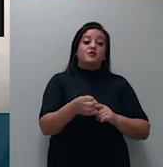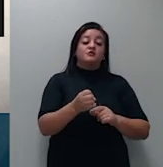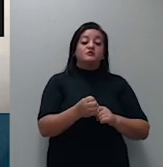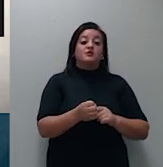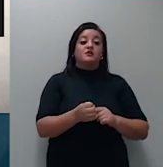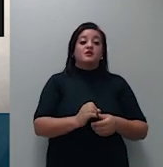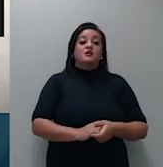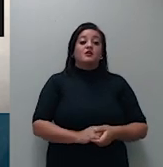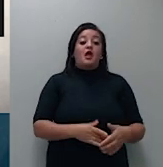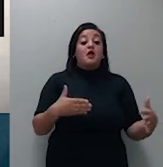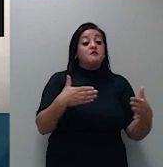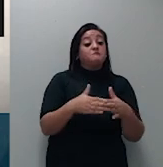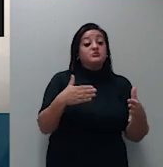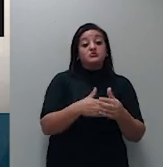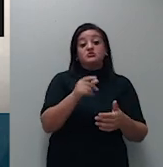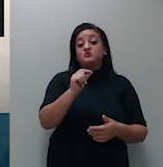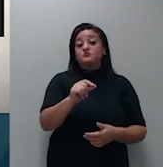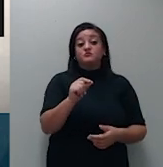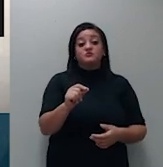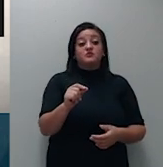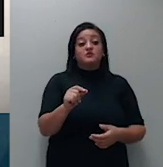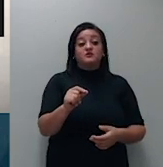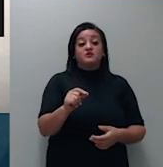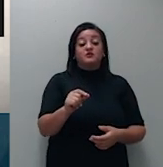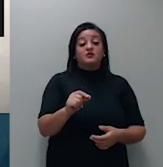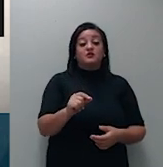esse pedido